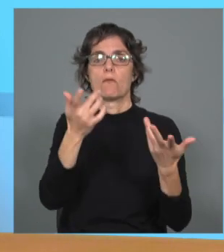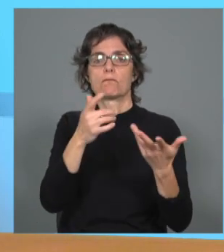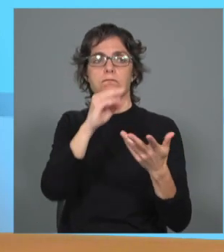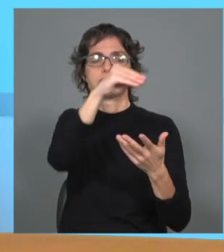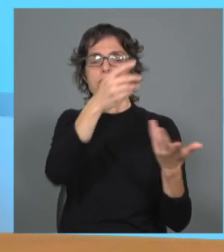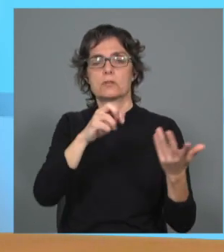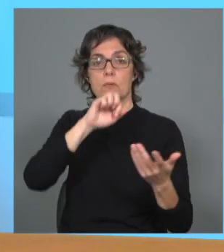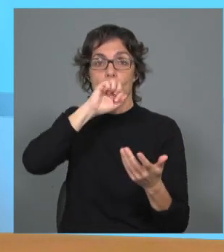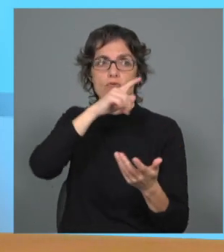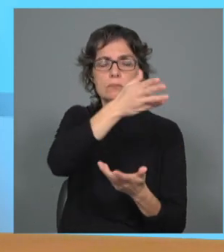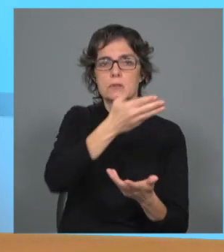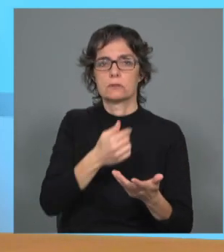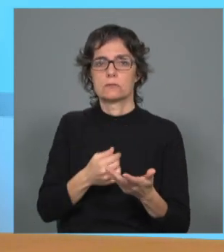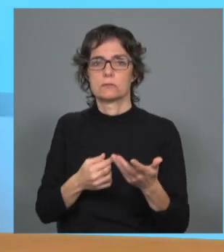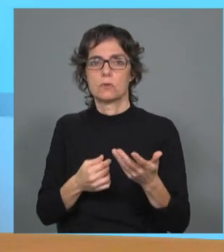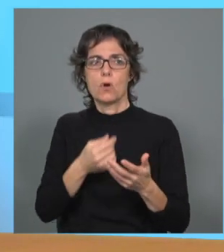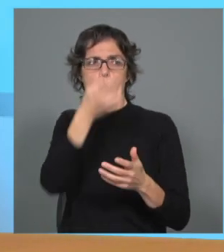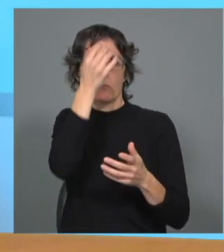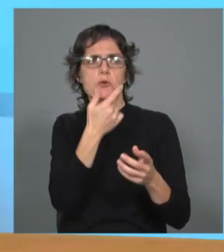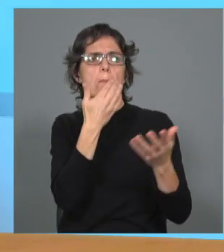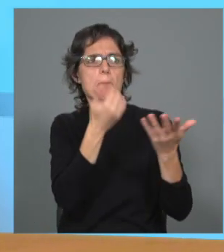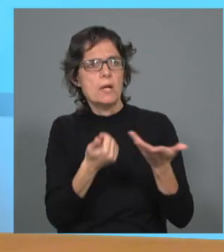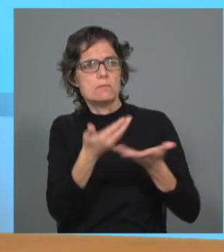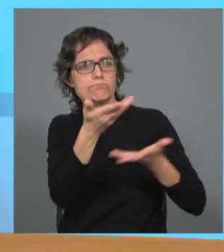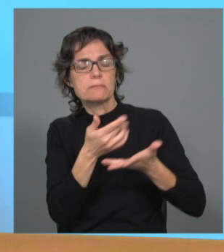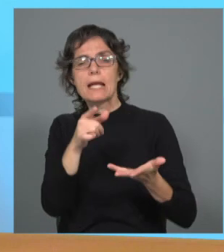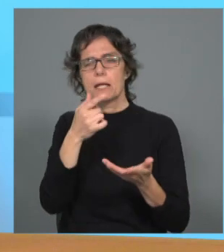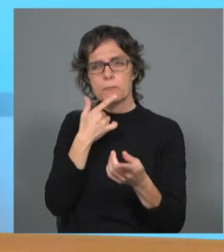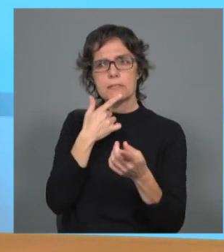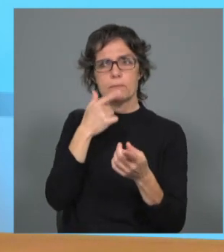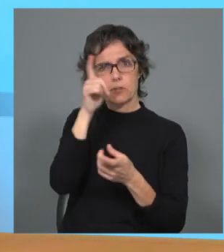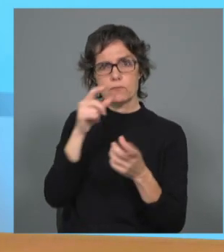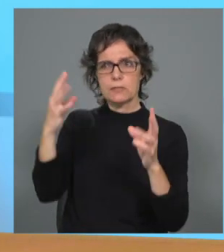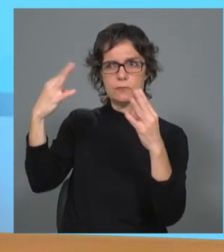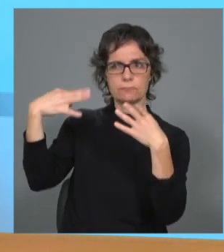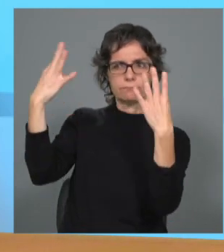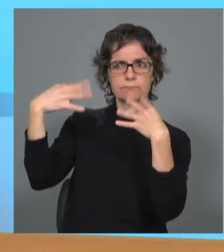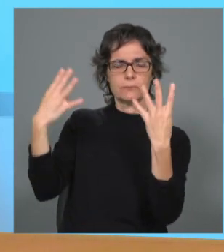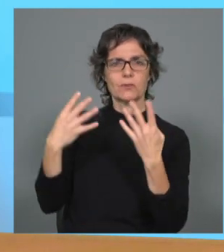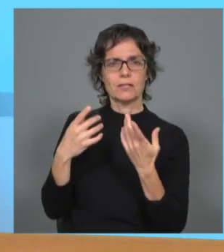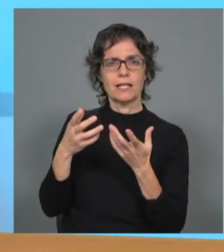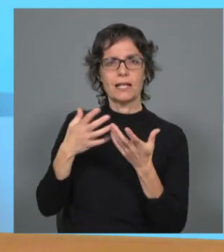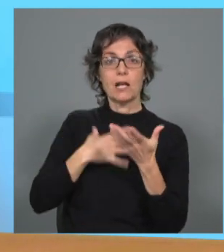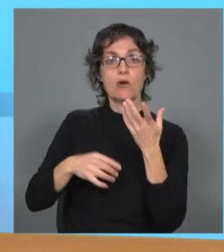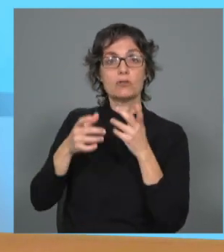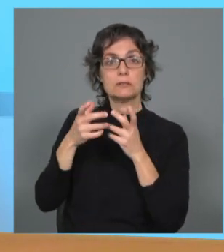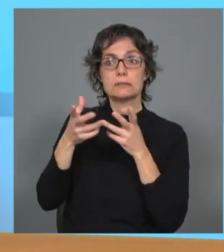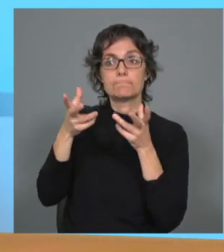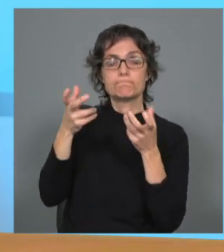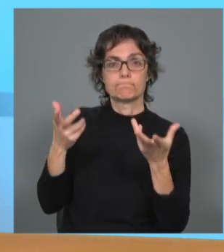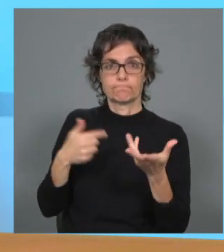do tempo tenho sido ouvida, muitas vezes escutada, sim, escutada com o coração, como pede o Papa Francisco,